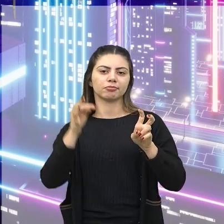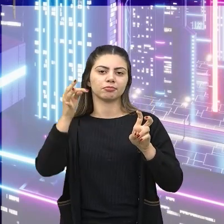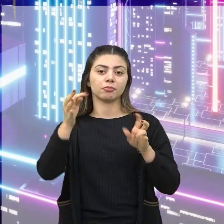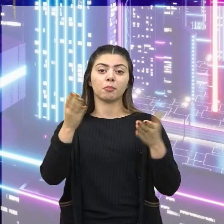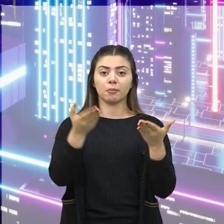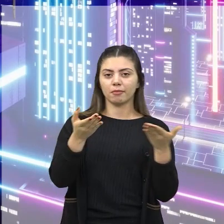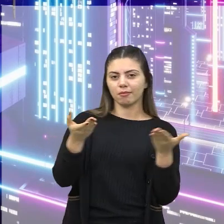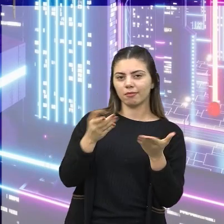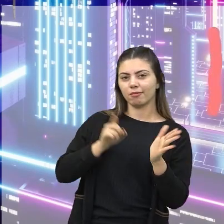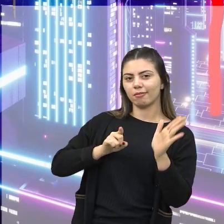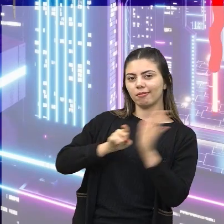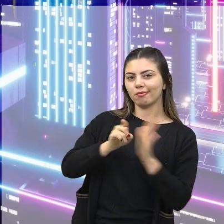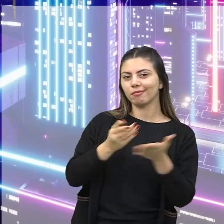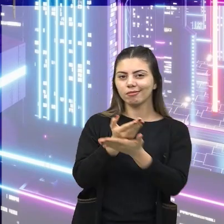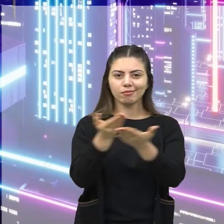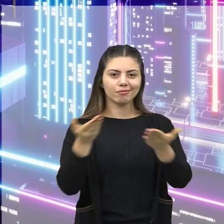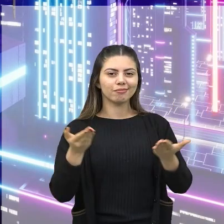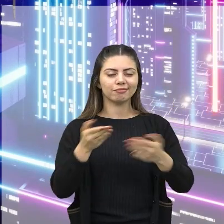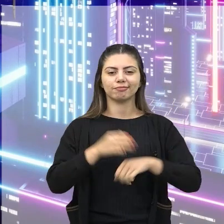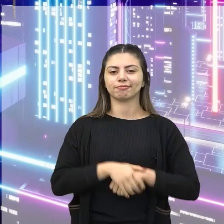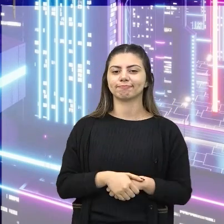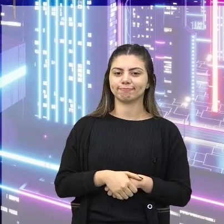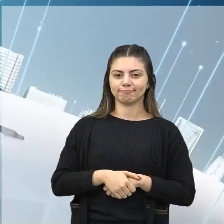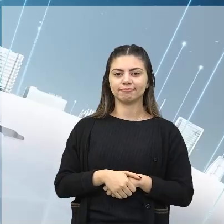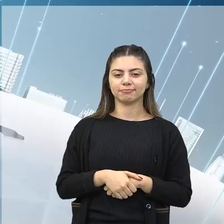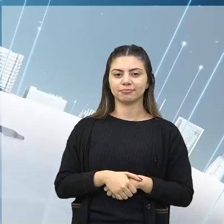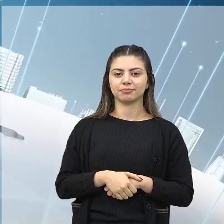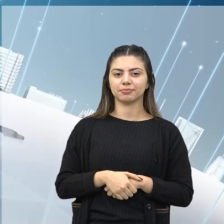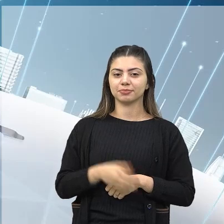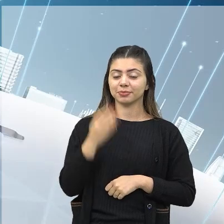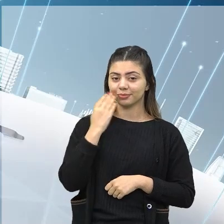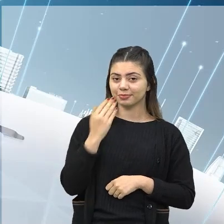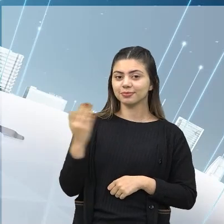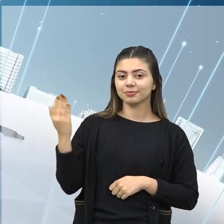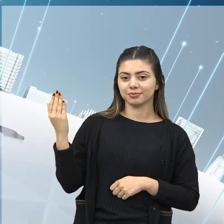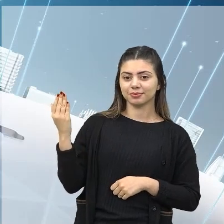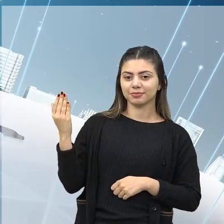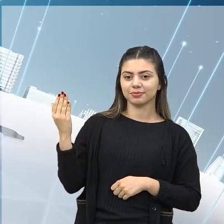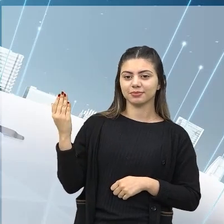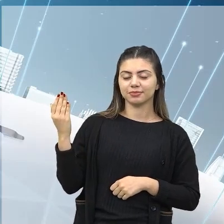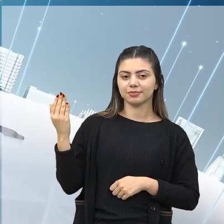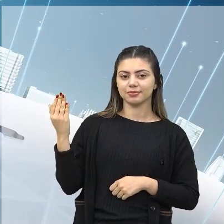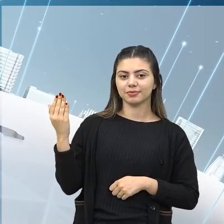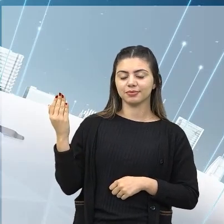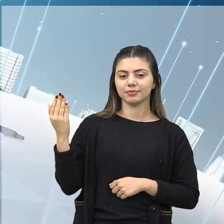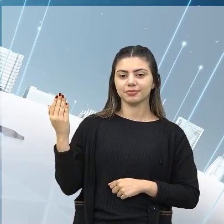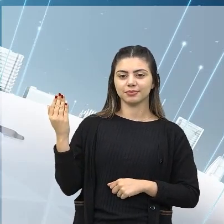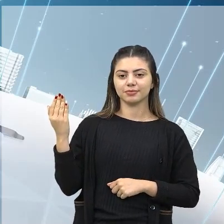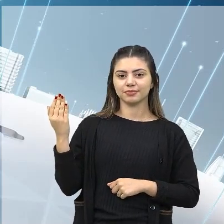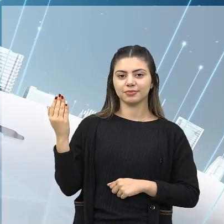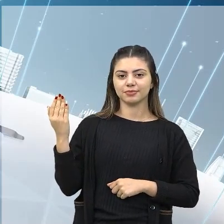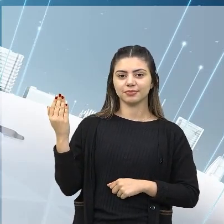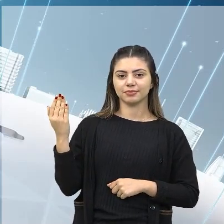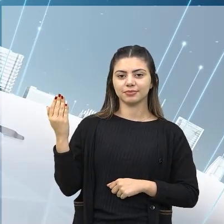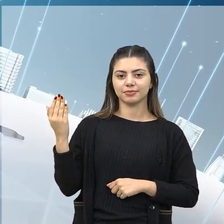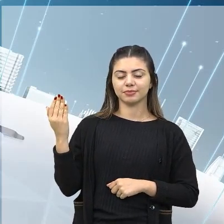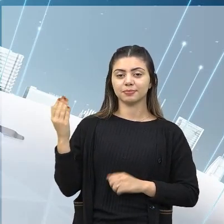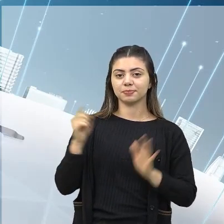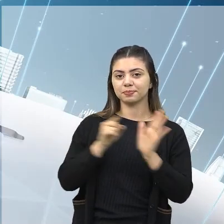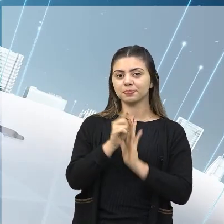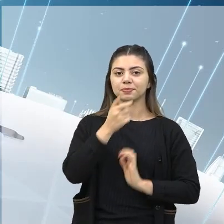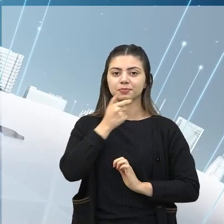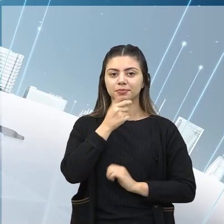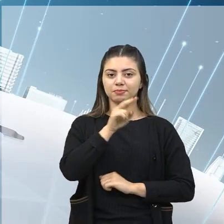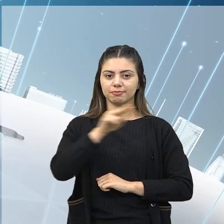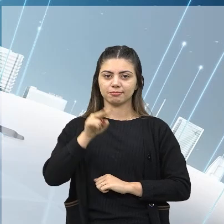para fazer para vocês. Vamos checar aqui minha pergunta, olha só. What do you think the world will look